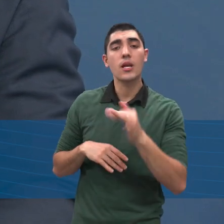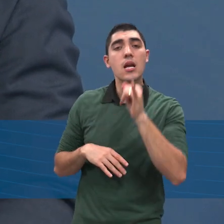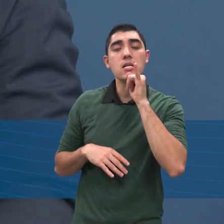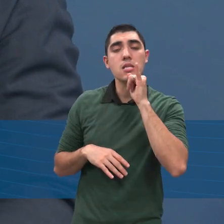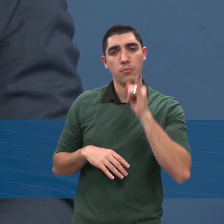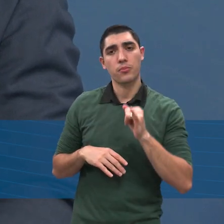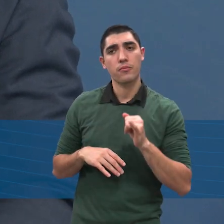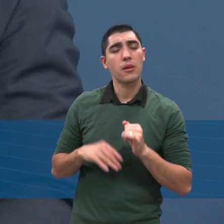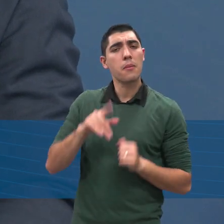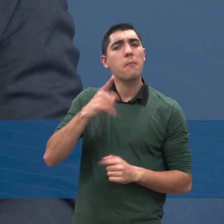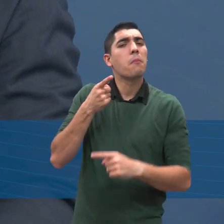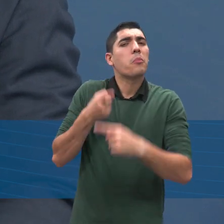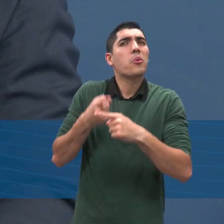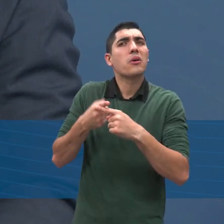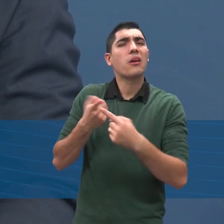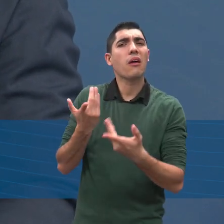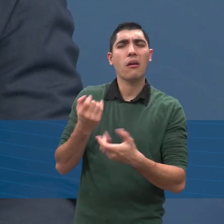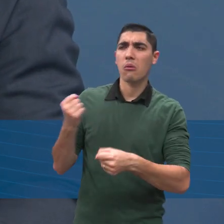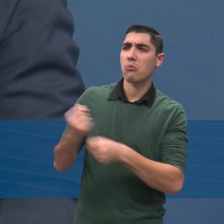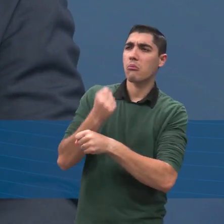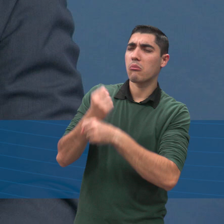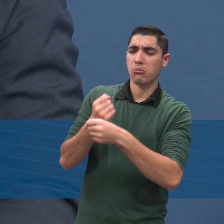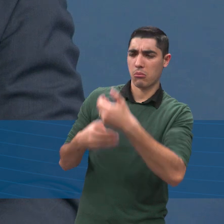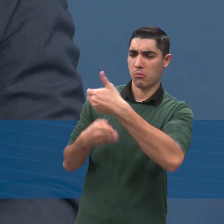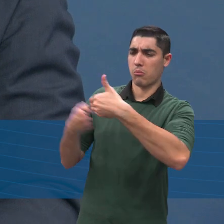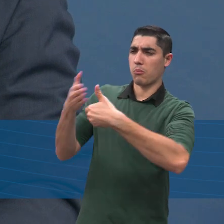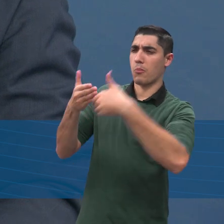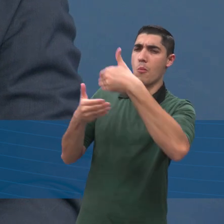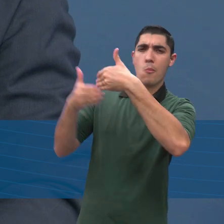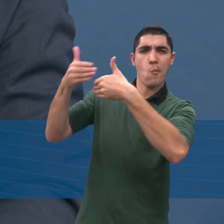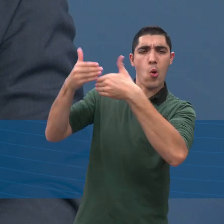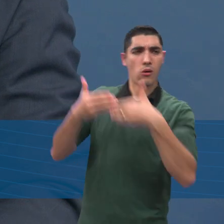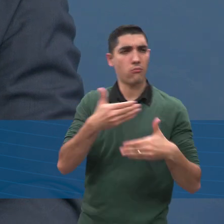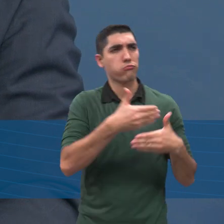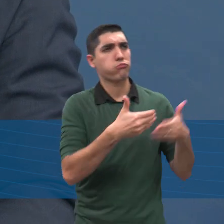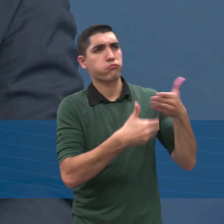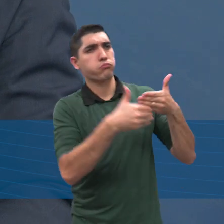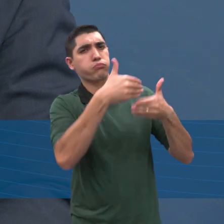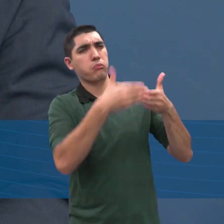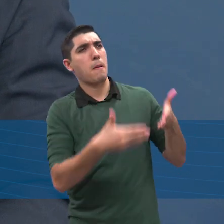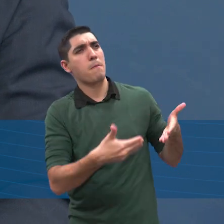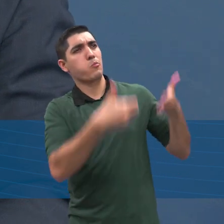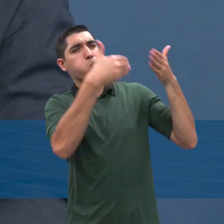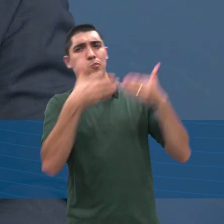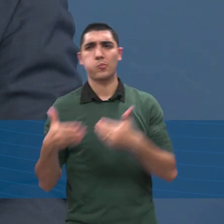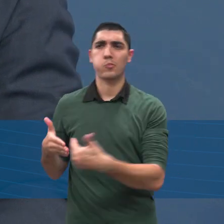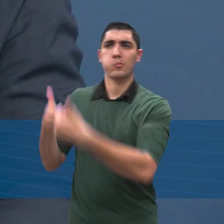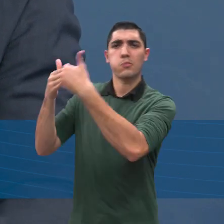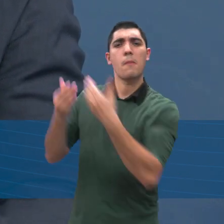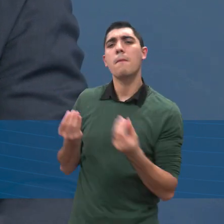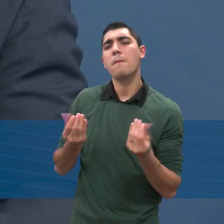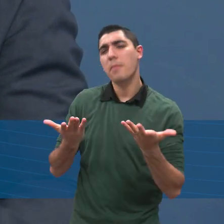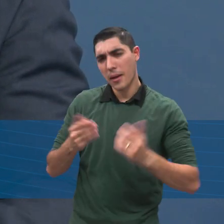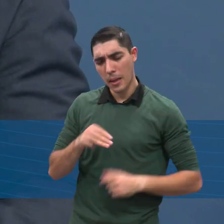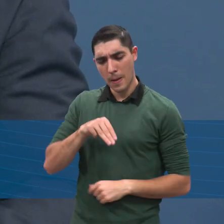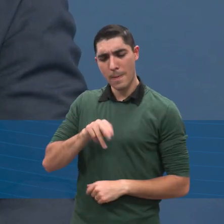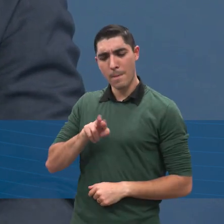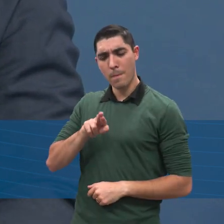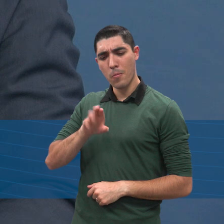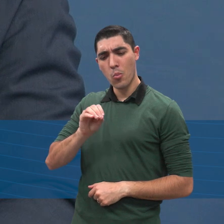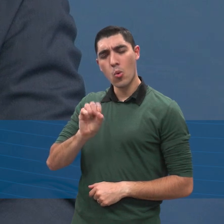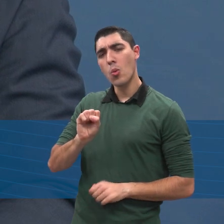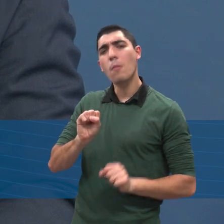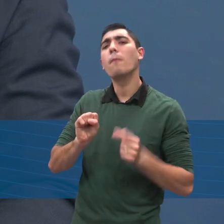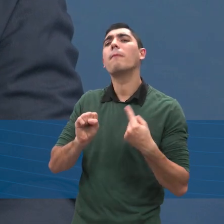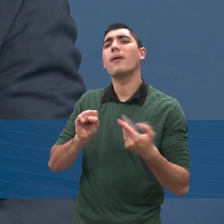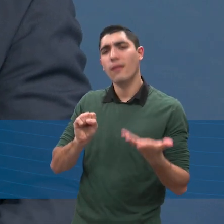existe o muro, né? E refletir sobre isso. E algumas perguntas que eu agora posso inverter para